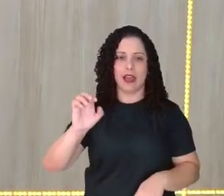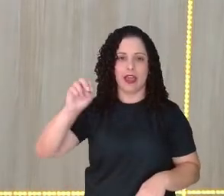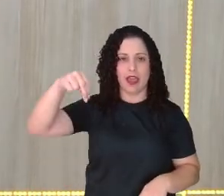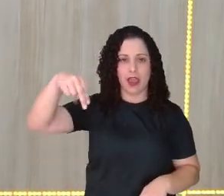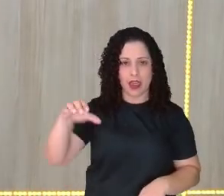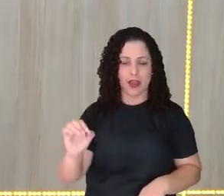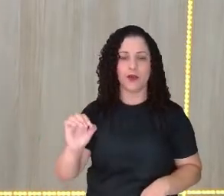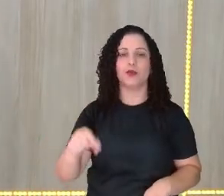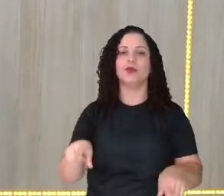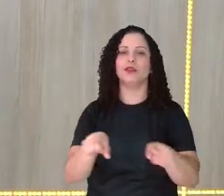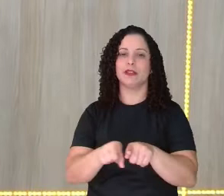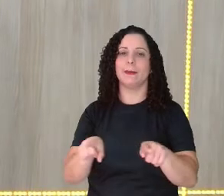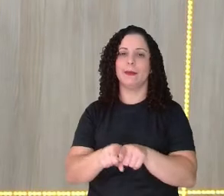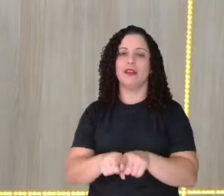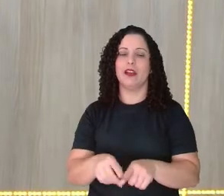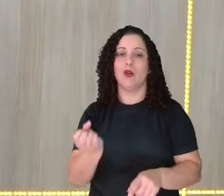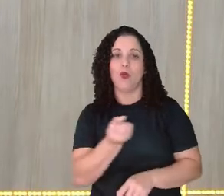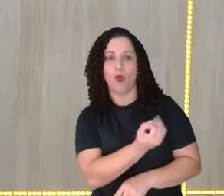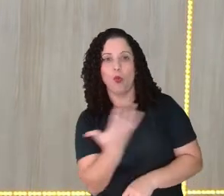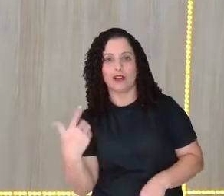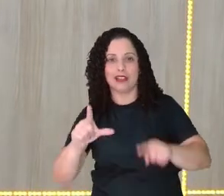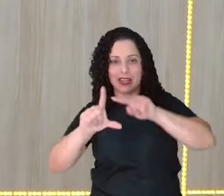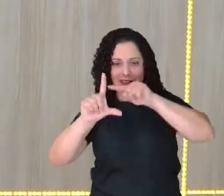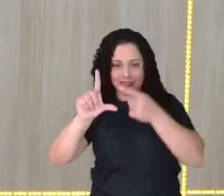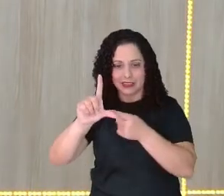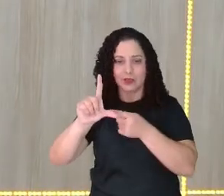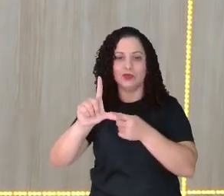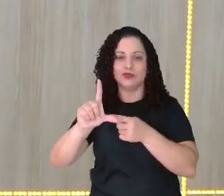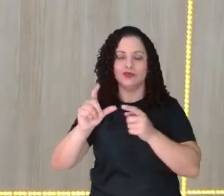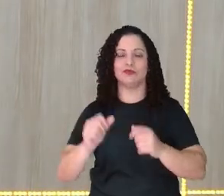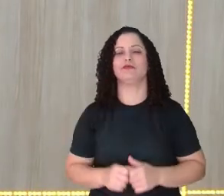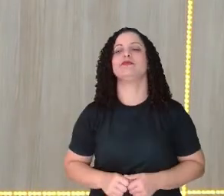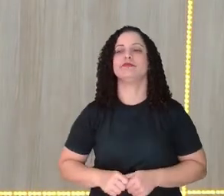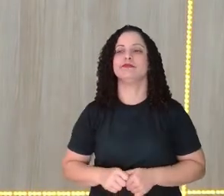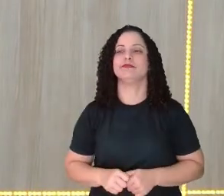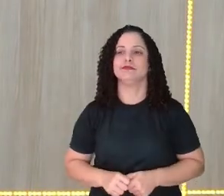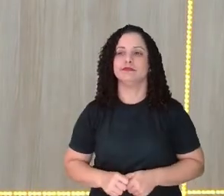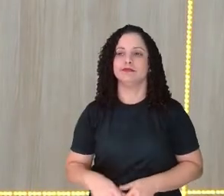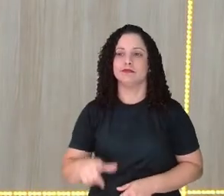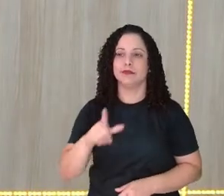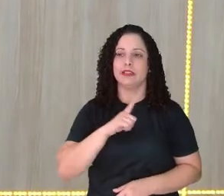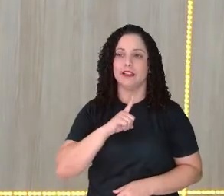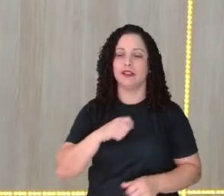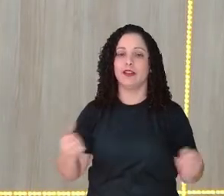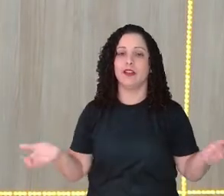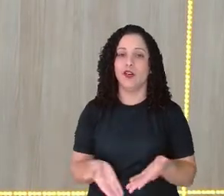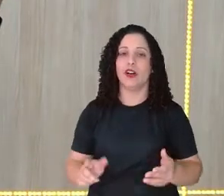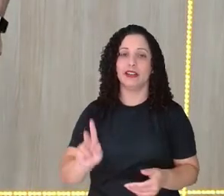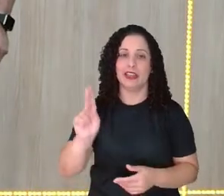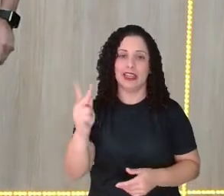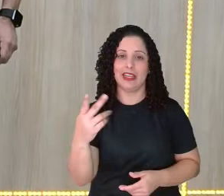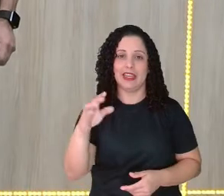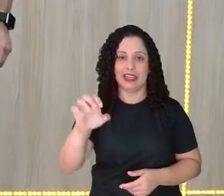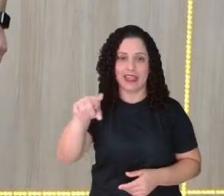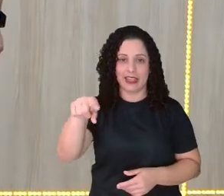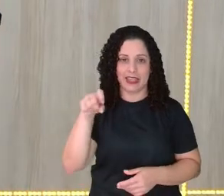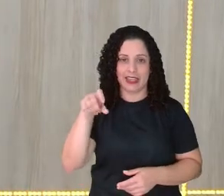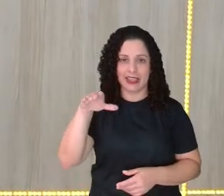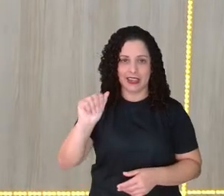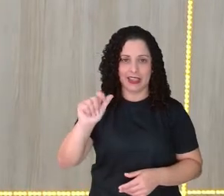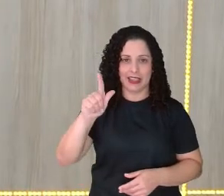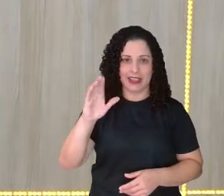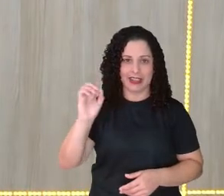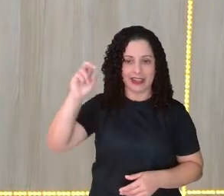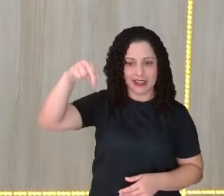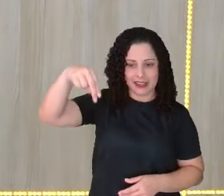e, consequentemente, tem 5 lados, beleza? Eu tenho aqui, ó, o hexágono, tá? Que é